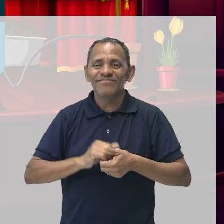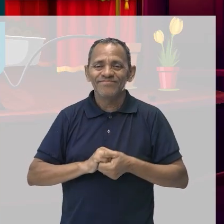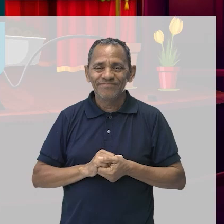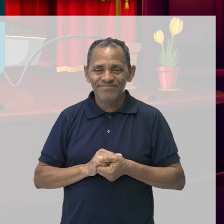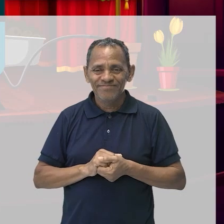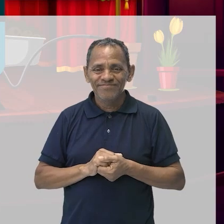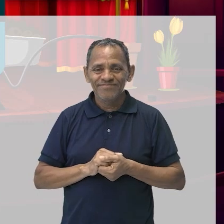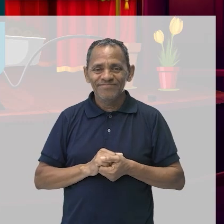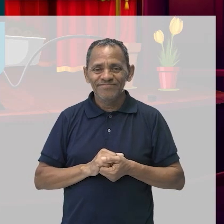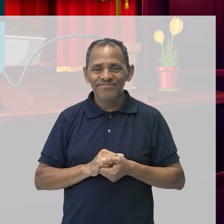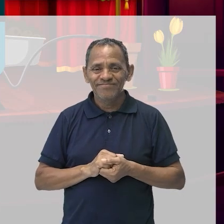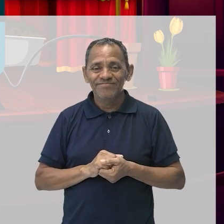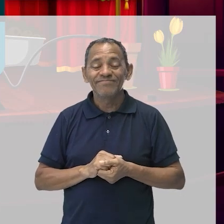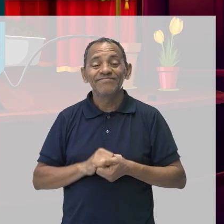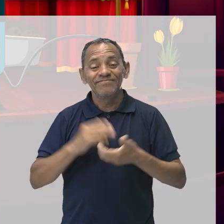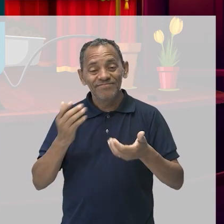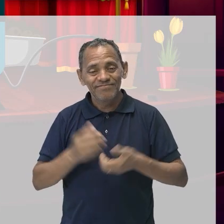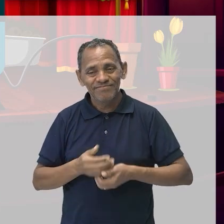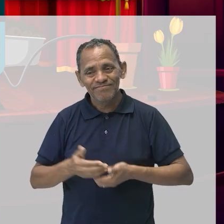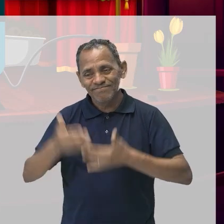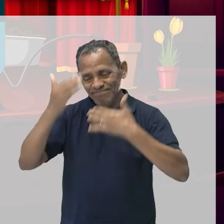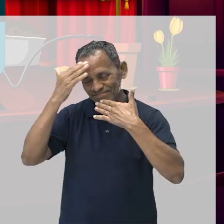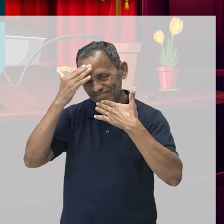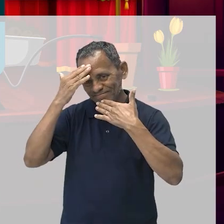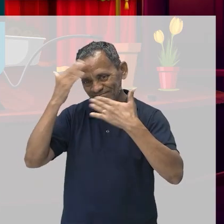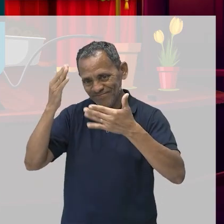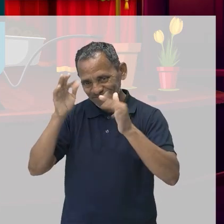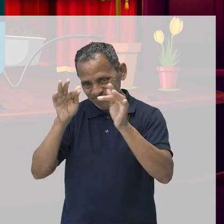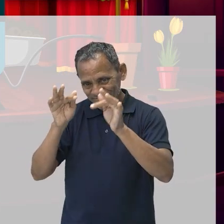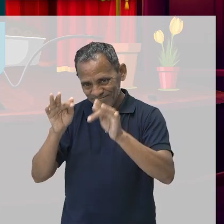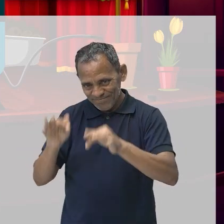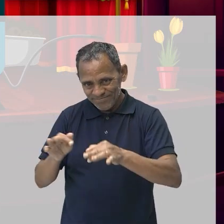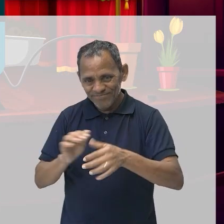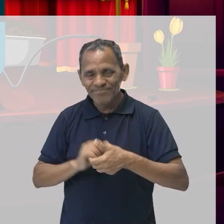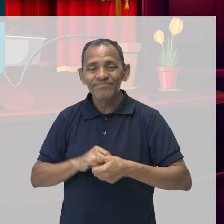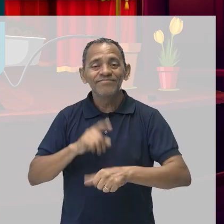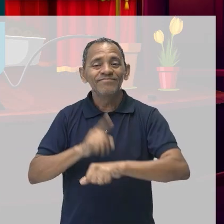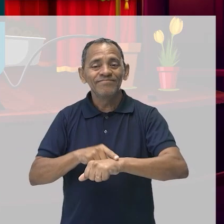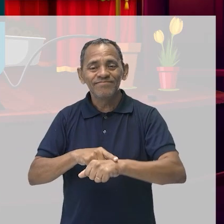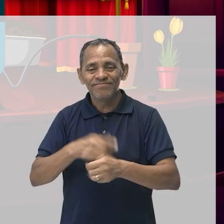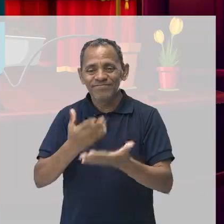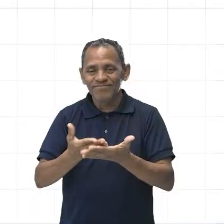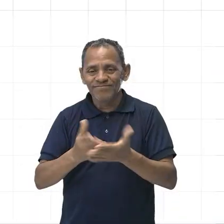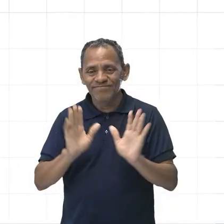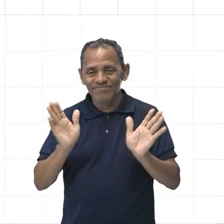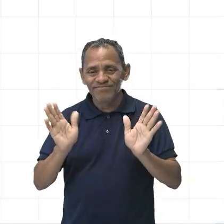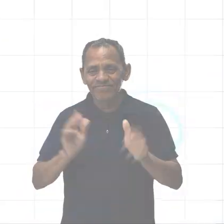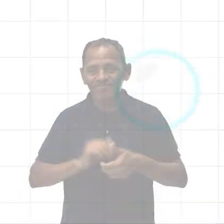Então, obrigada e finalizamos aqui esse momento da nossa aula.